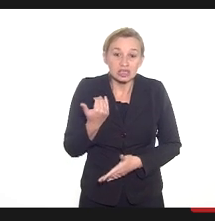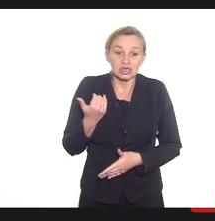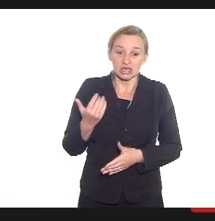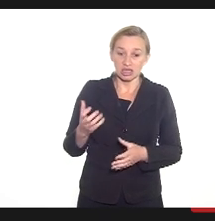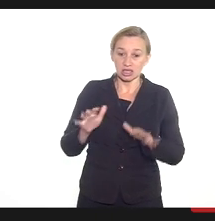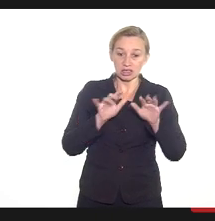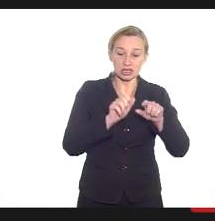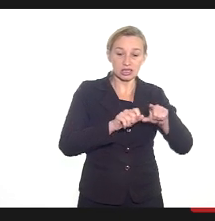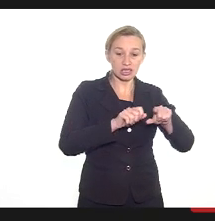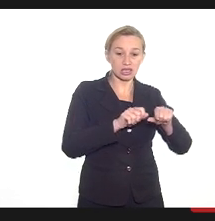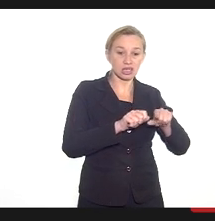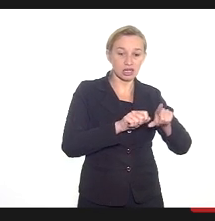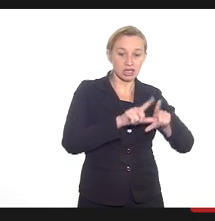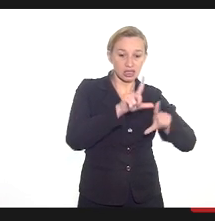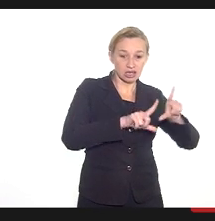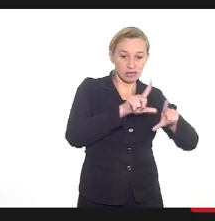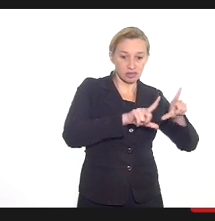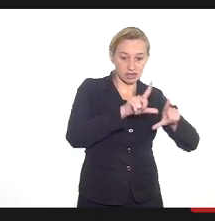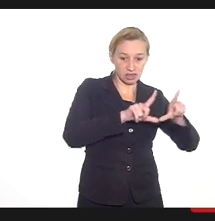mídia